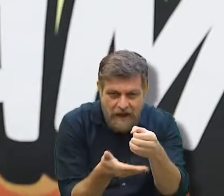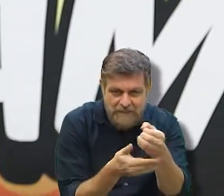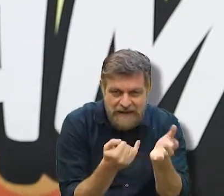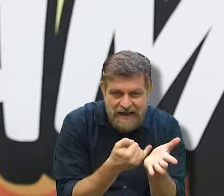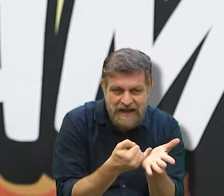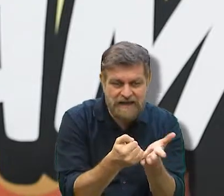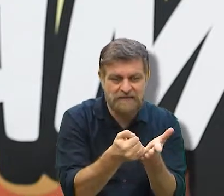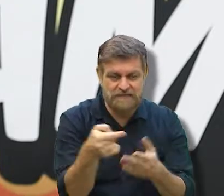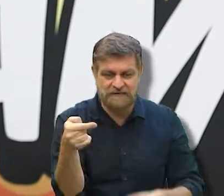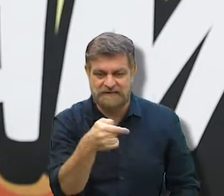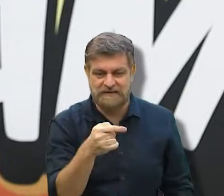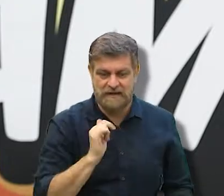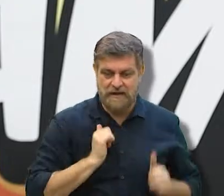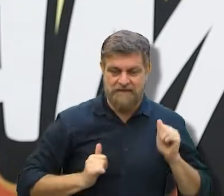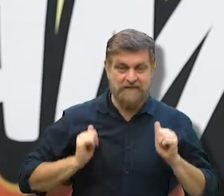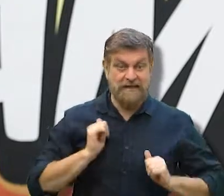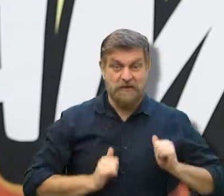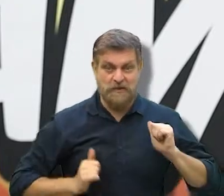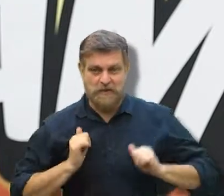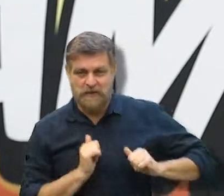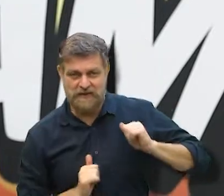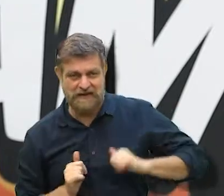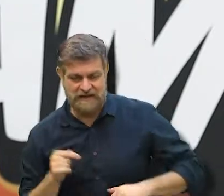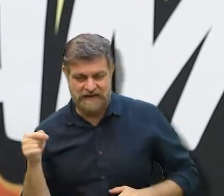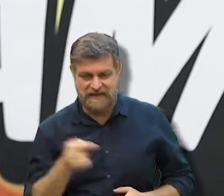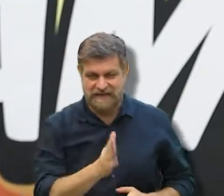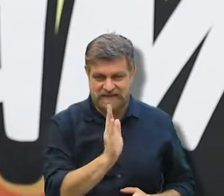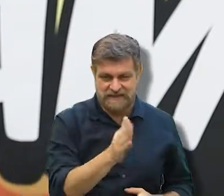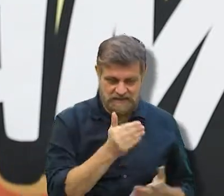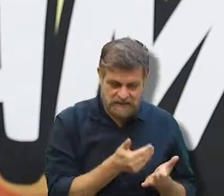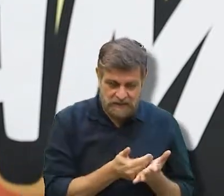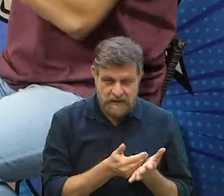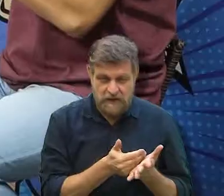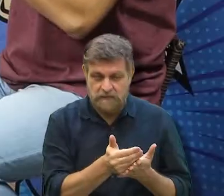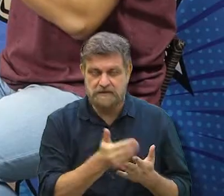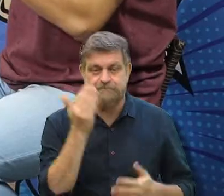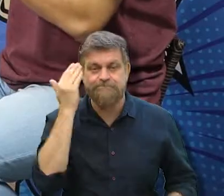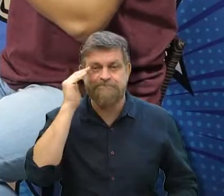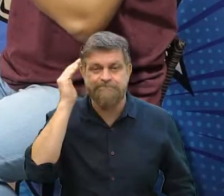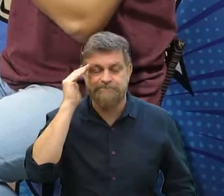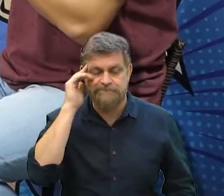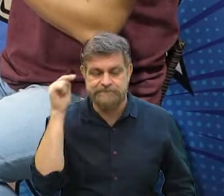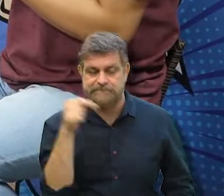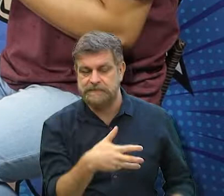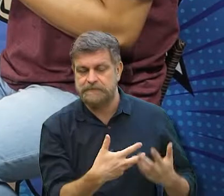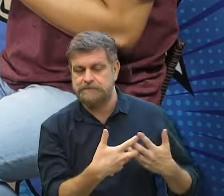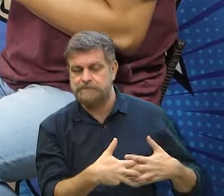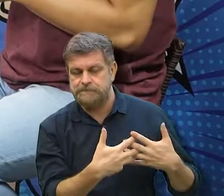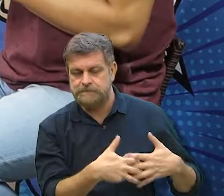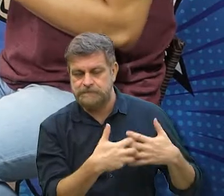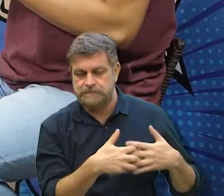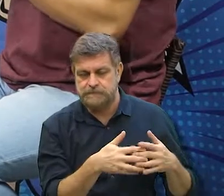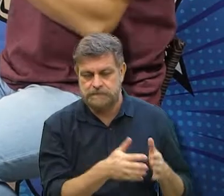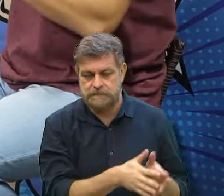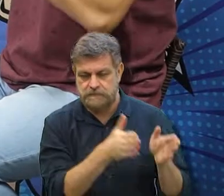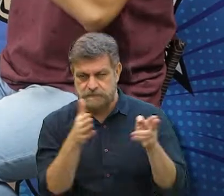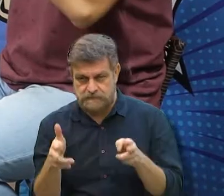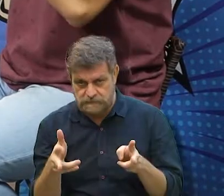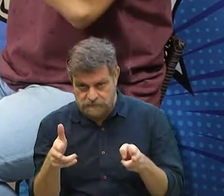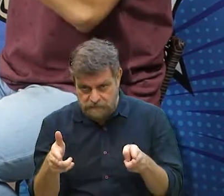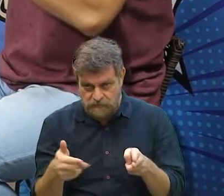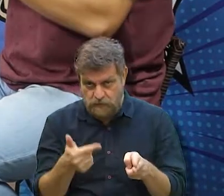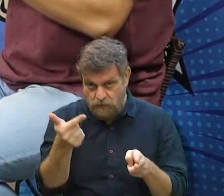está praticamente pronto, a ideia do terceiro. E aí, conta um pouquinho mais pra gente sobre esse processo, né? O que